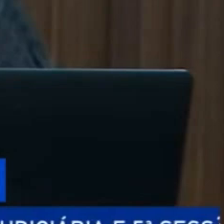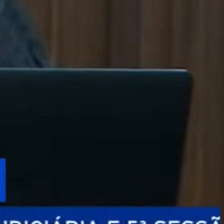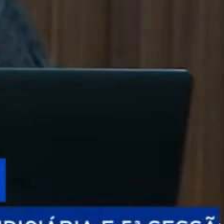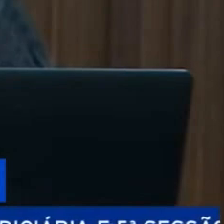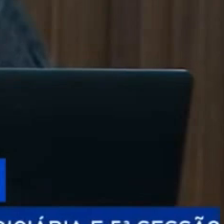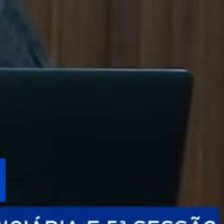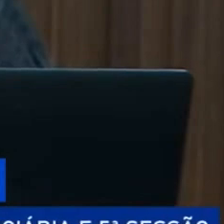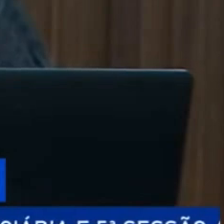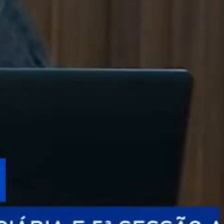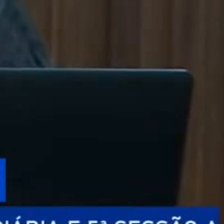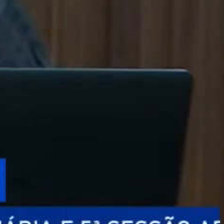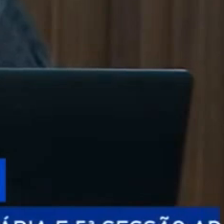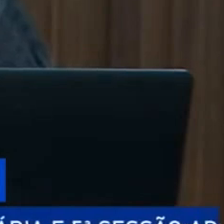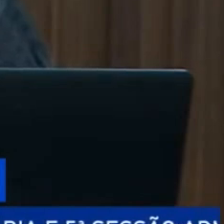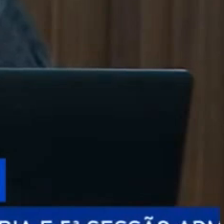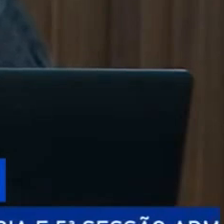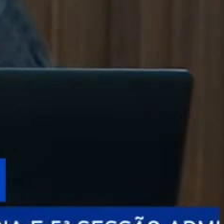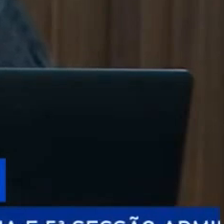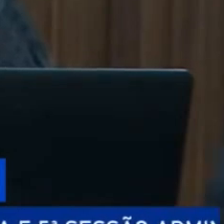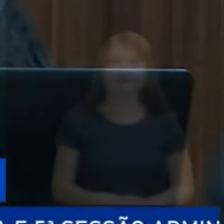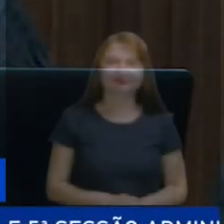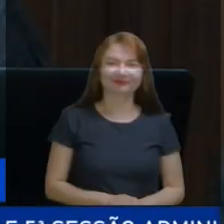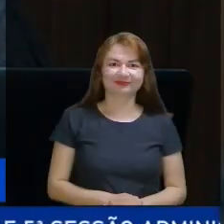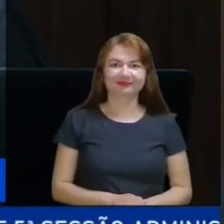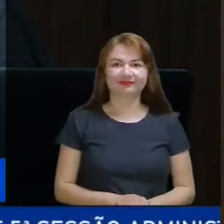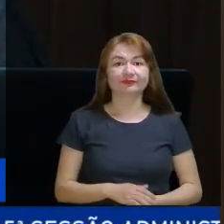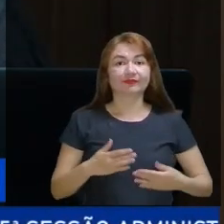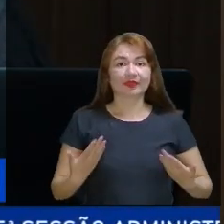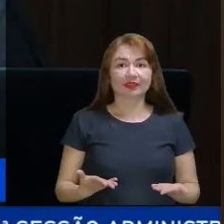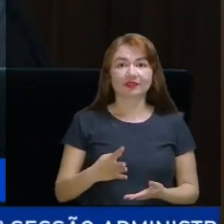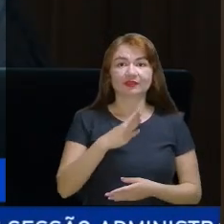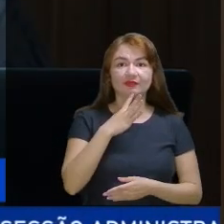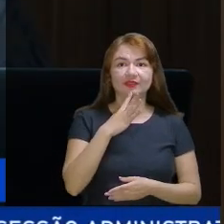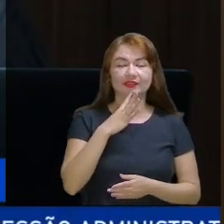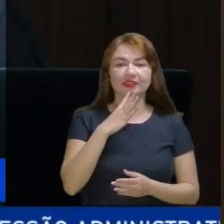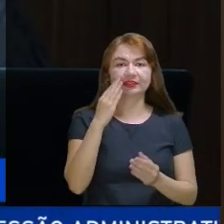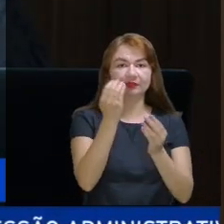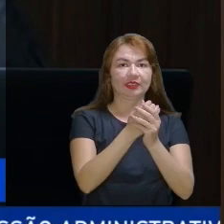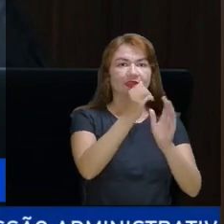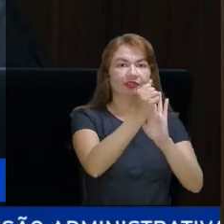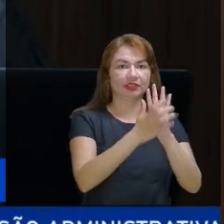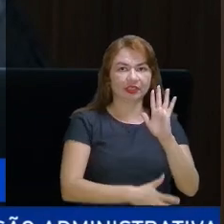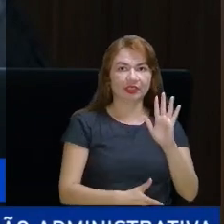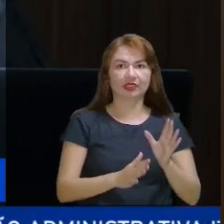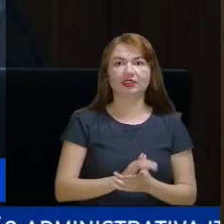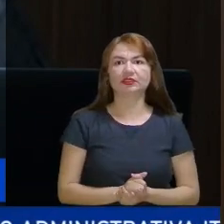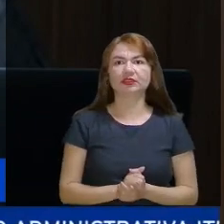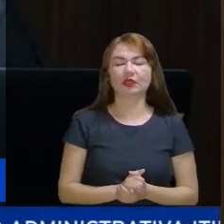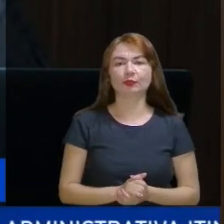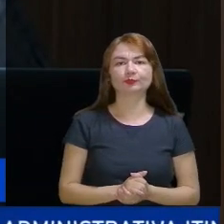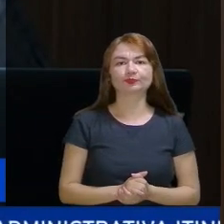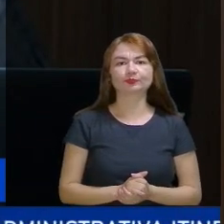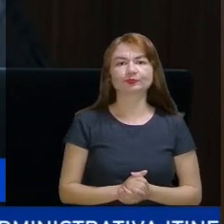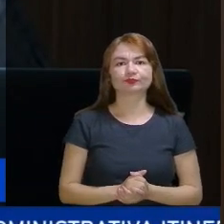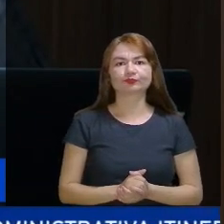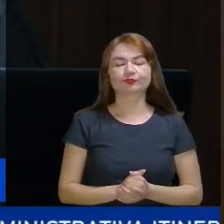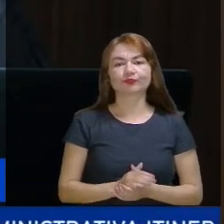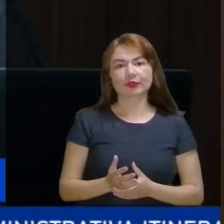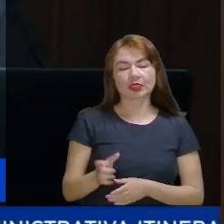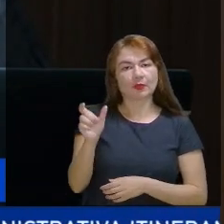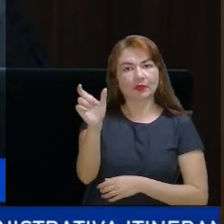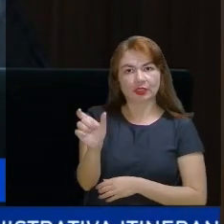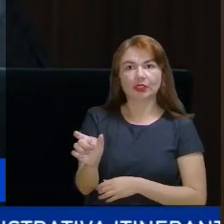nossa Corte Eleitoral, para o conhecimento dos embargos da declaração, é suficiente que o